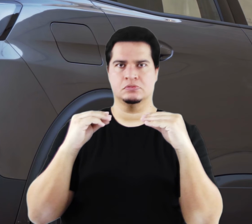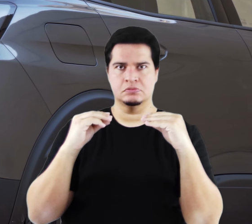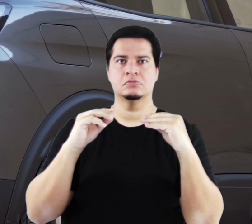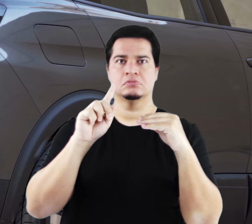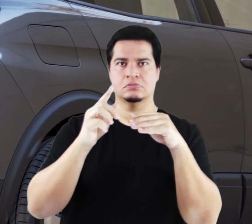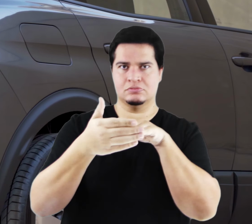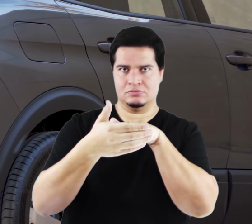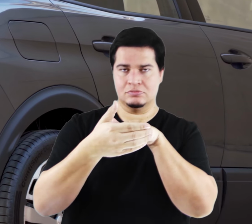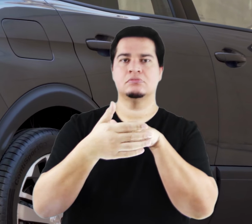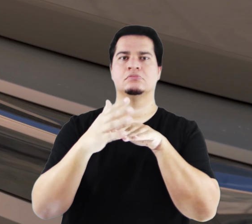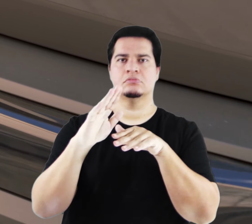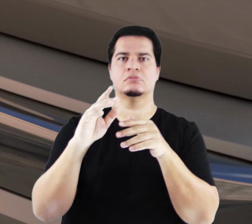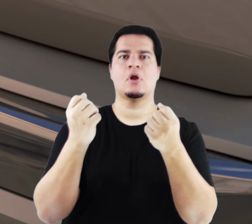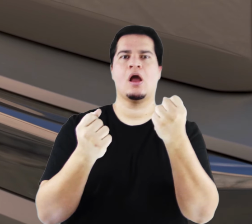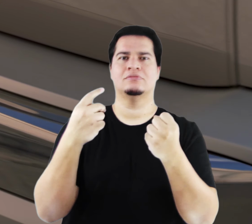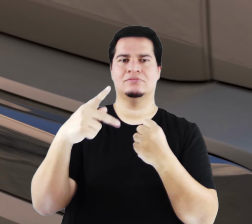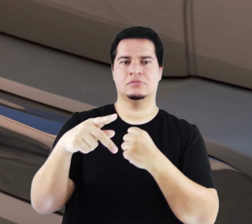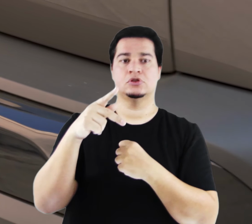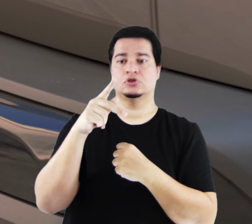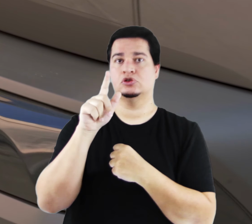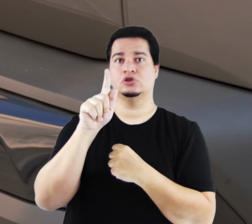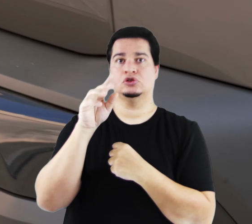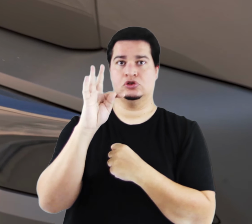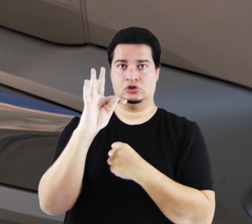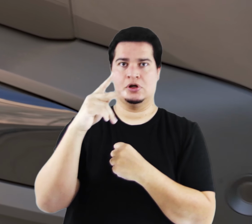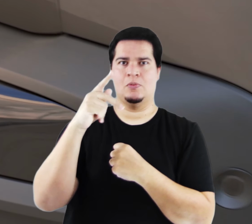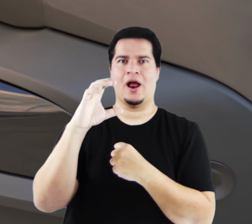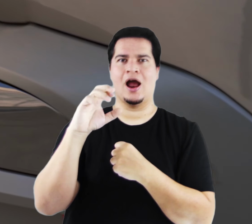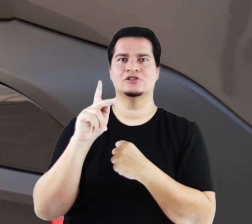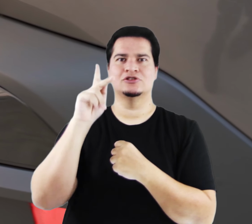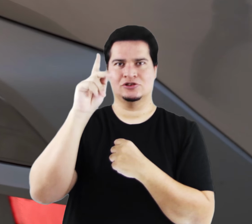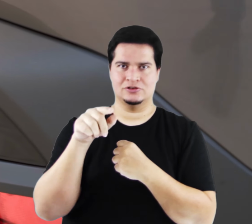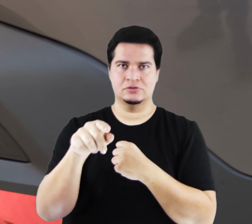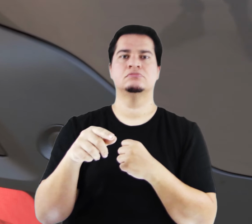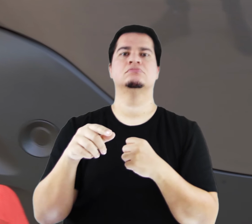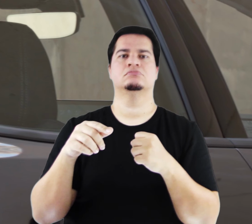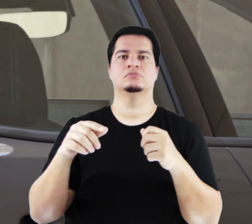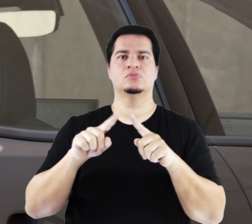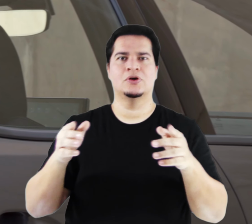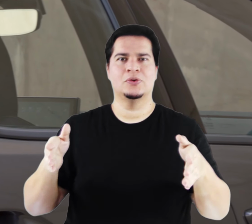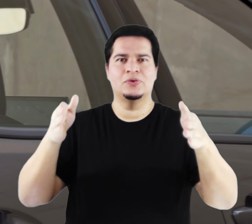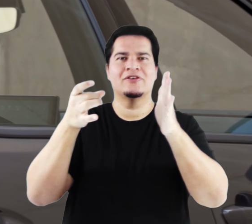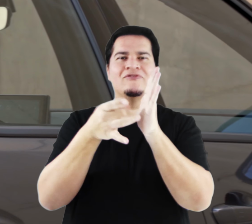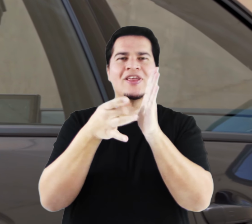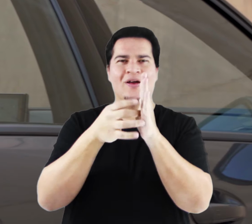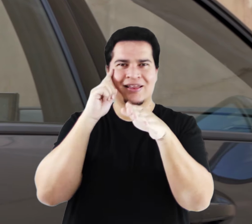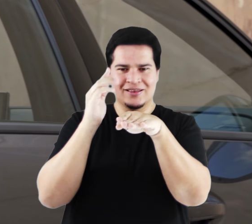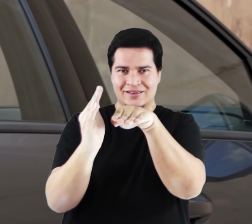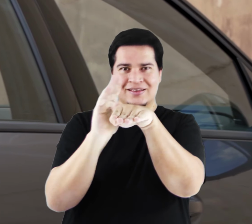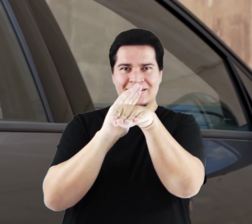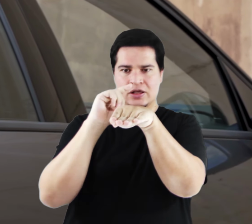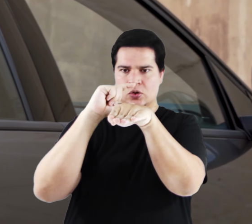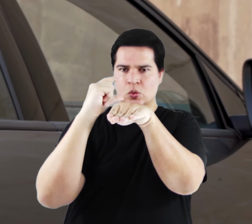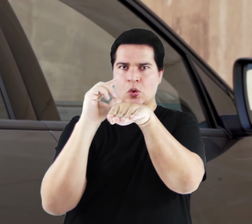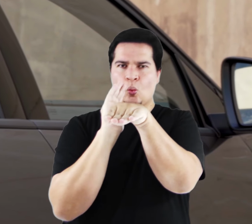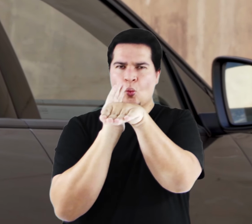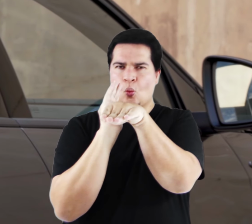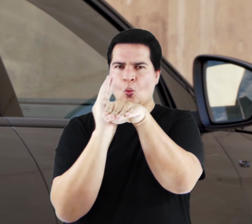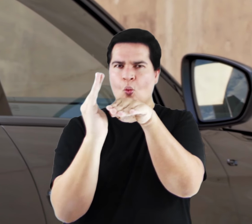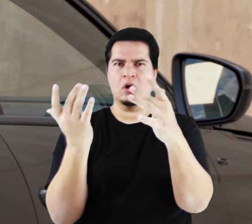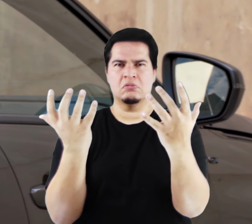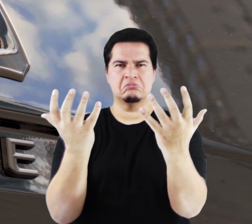né? Então você tem os elementos pretos, como por exemplo esse friso aqui no para-choque, friso das bases das janelas, a grade também é diferenciada, enfim, dá um toque